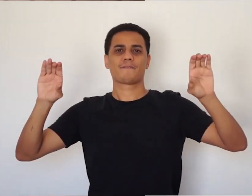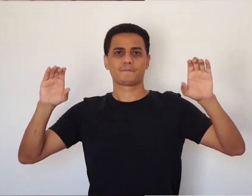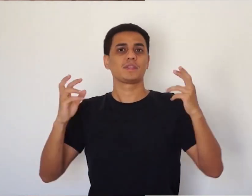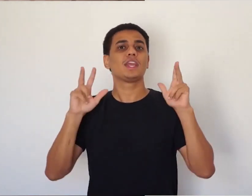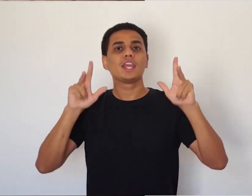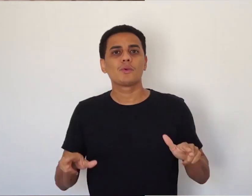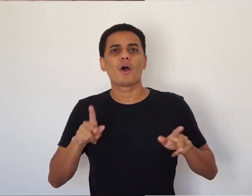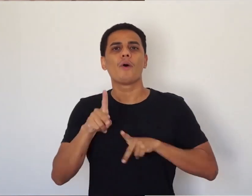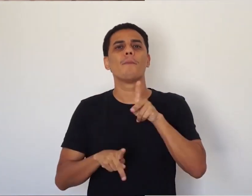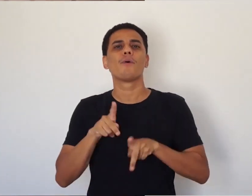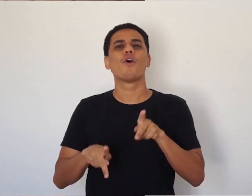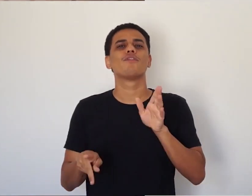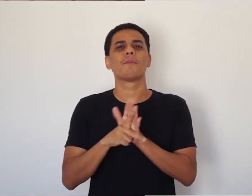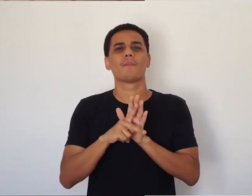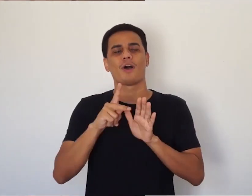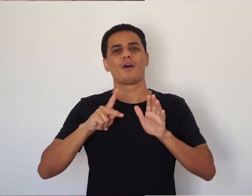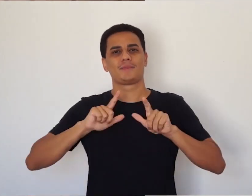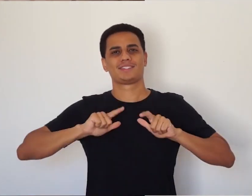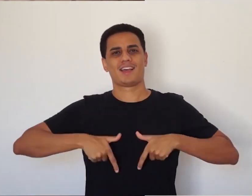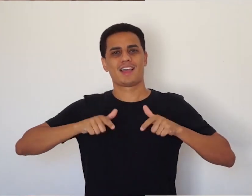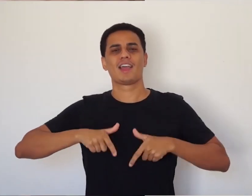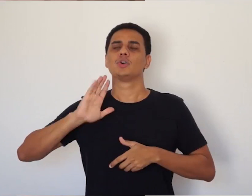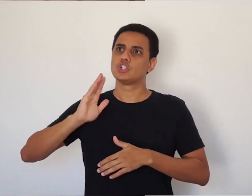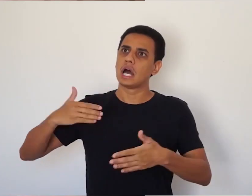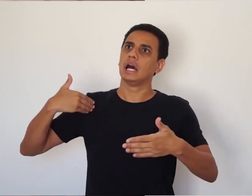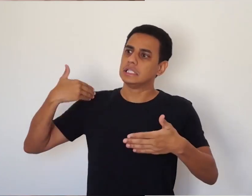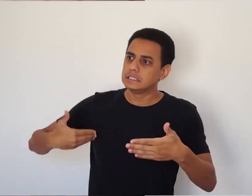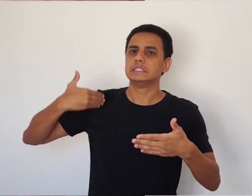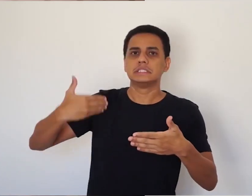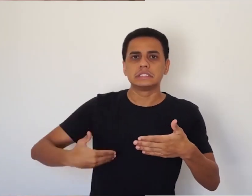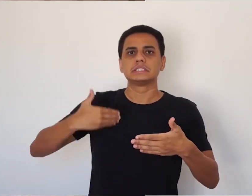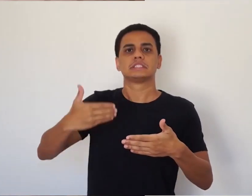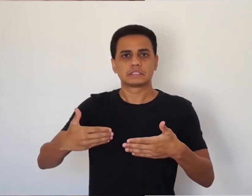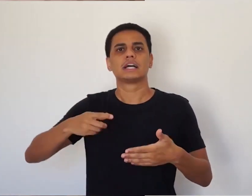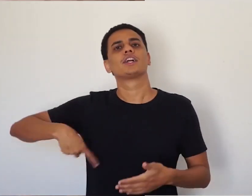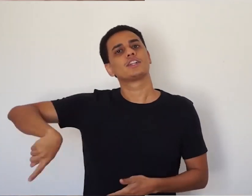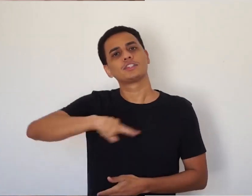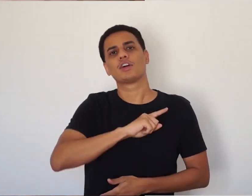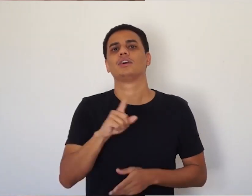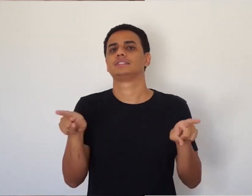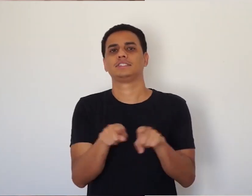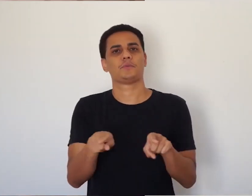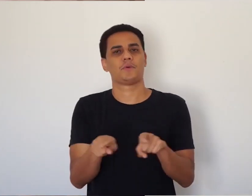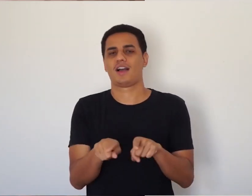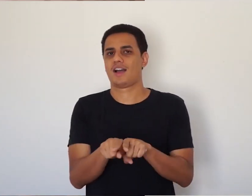passagem aqui. Assim como o povo de Israel estava passando por uma longa jornada para alcançar a terra prometida, nós